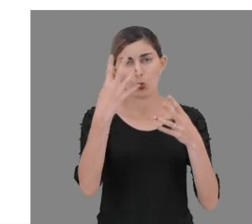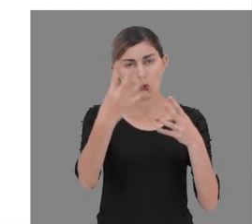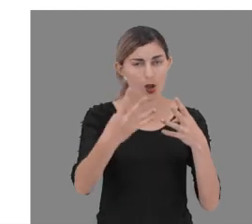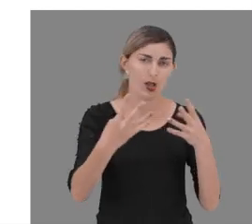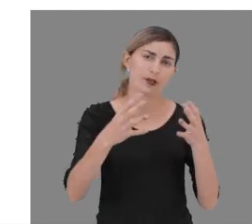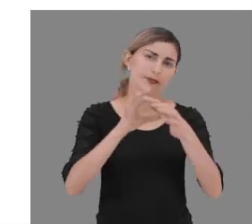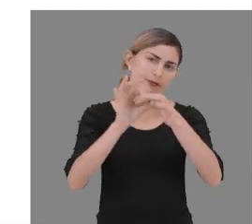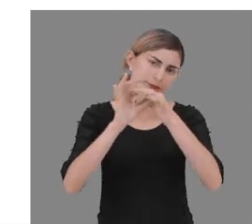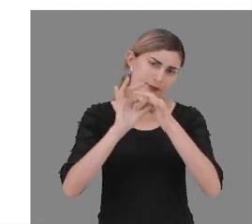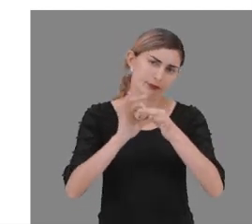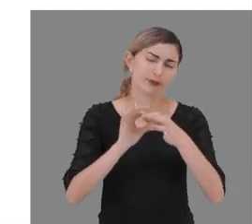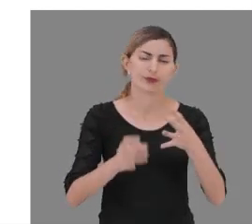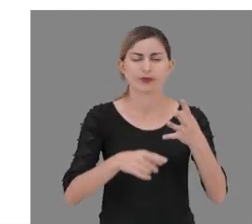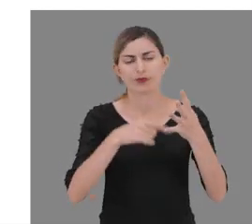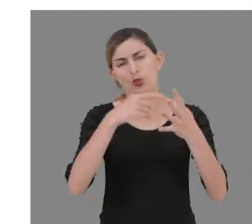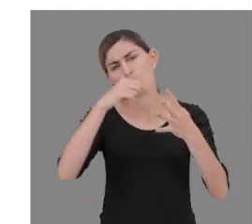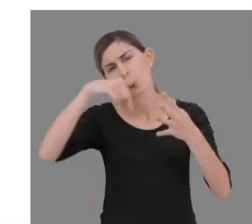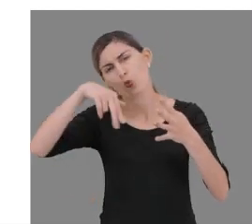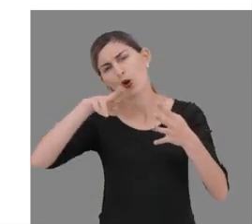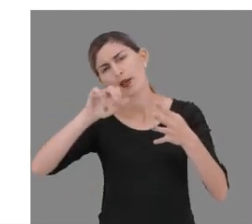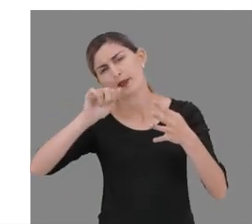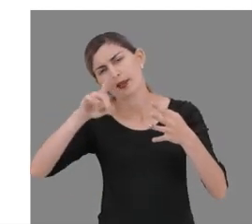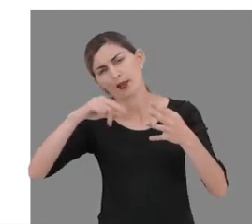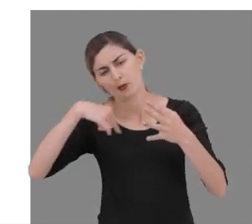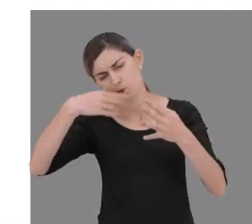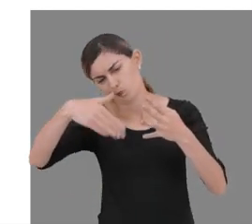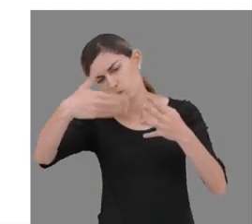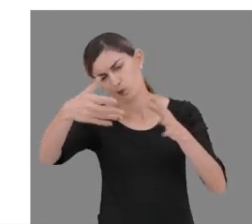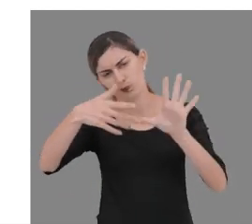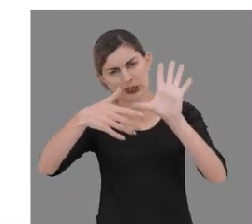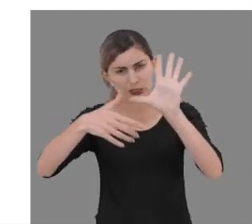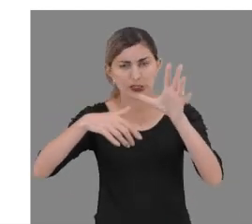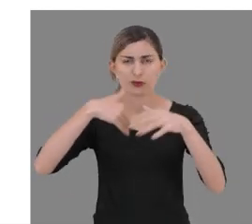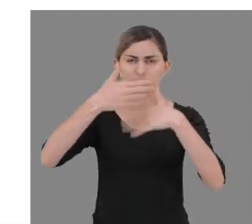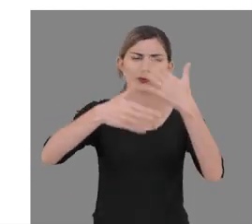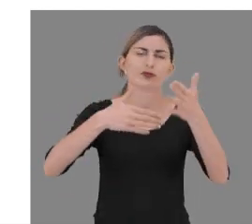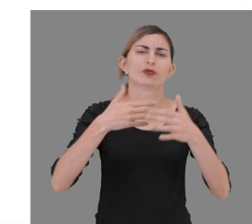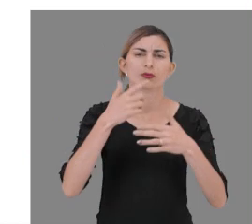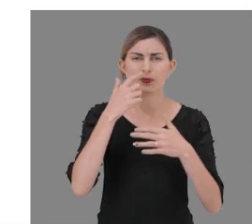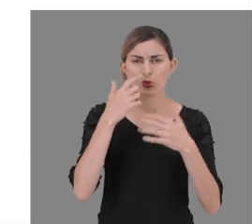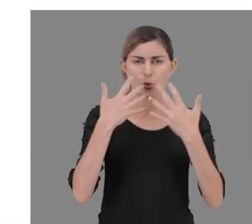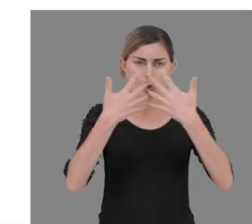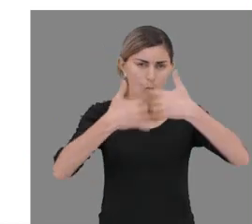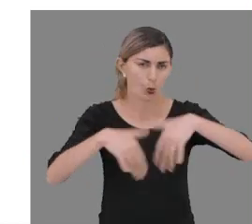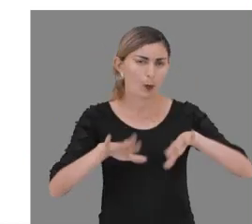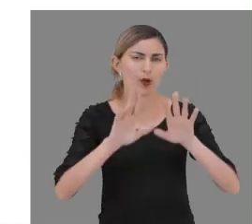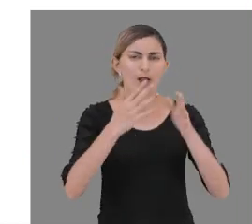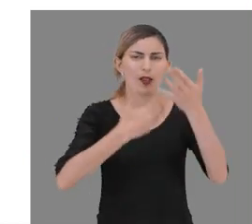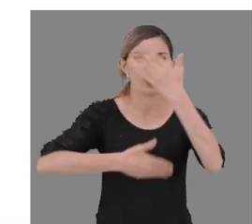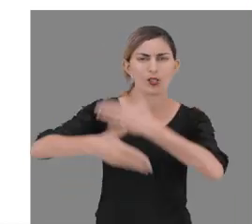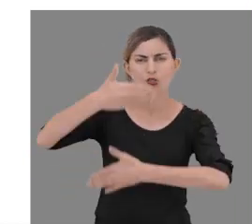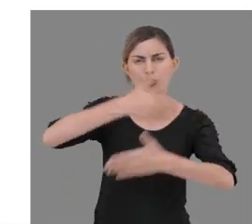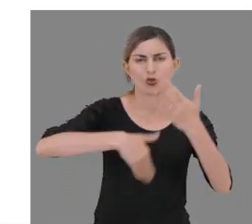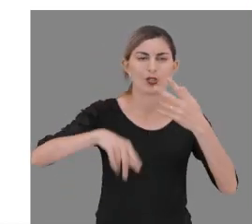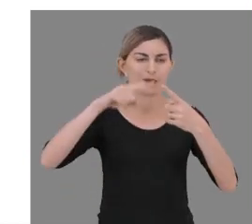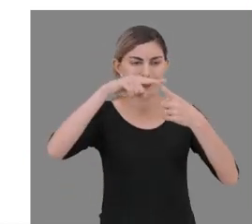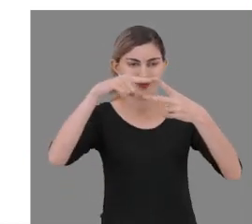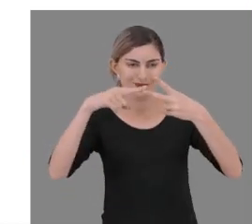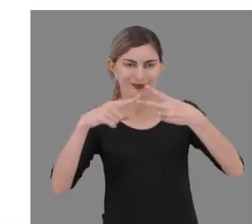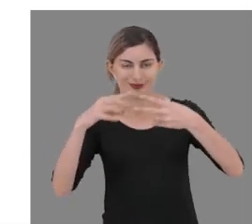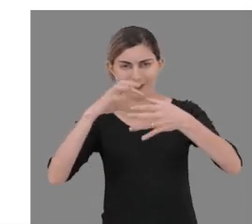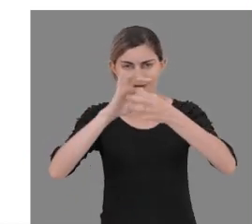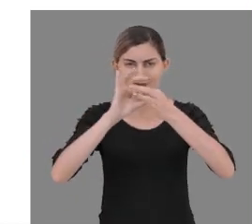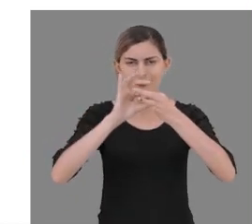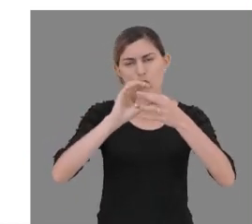Se tivéssemos 4 entidades, quaternário e assim por diante. O comum são relacionamento entre